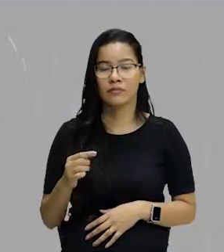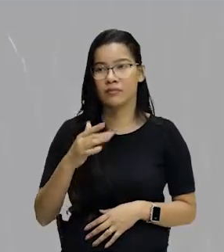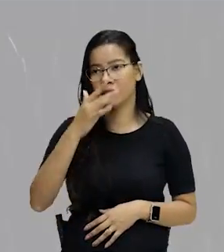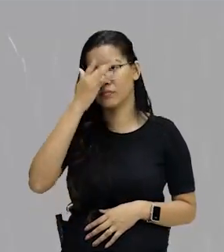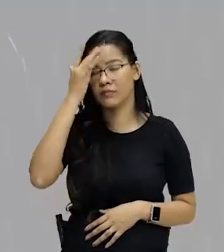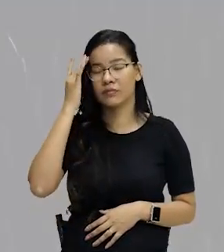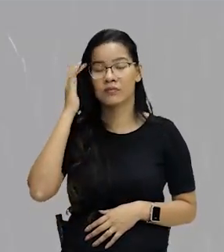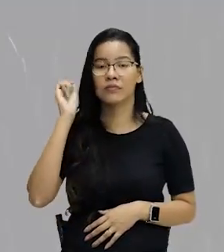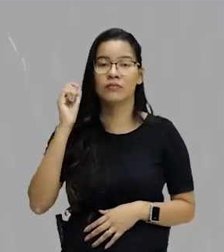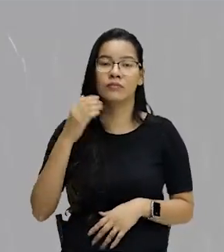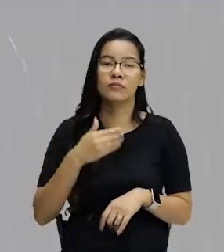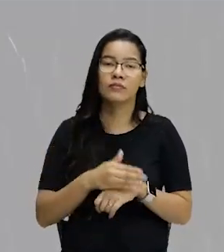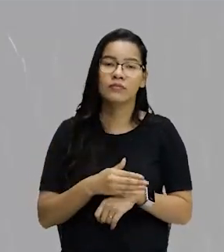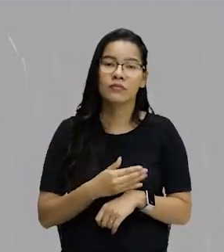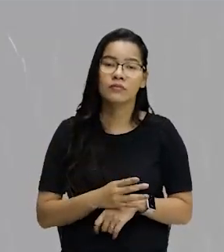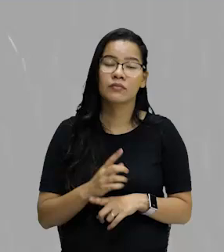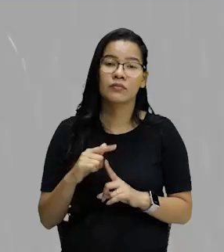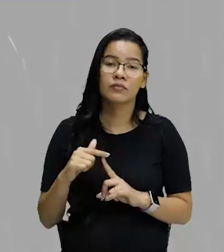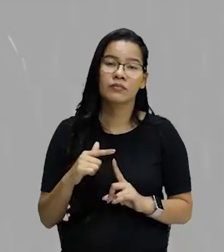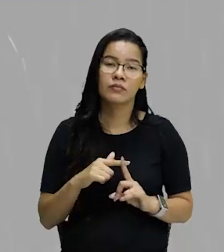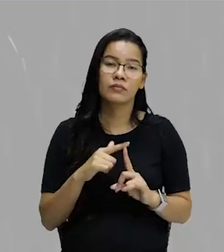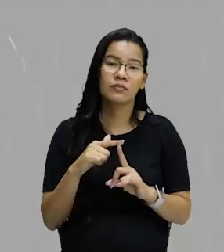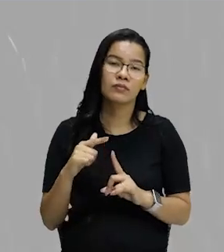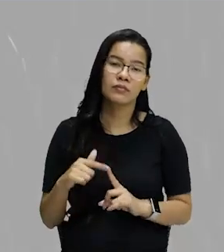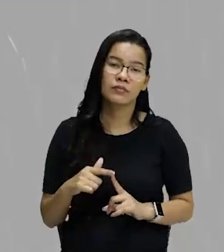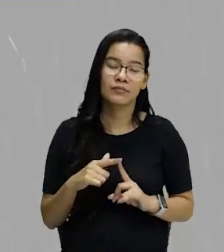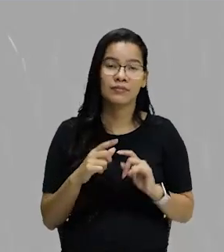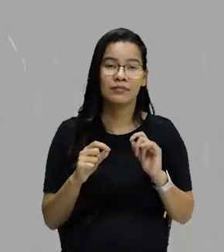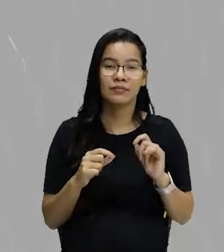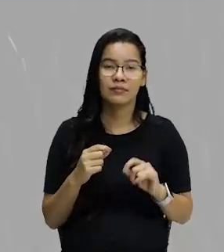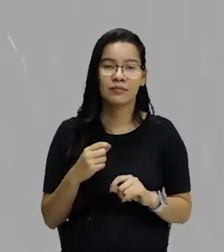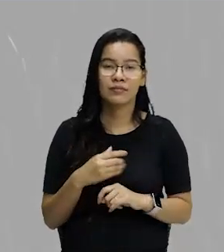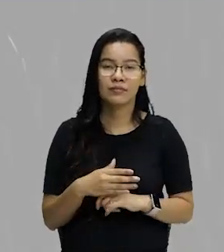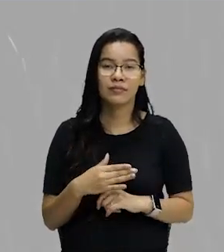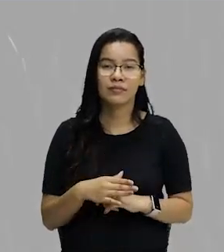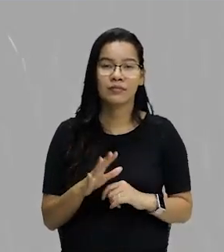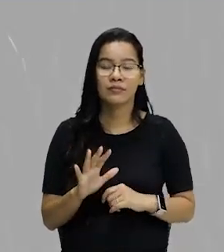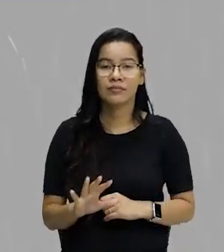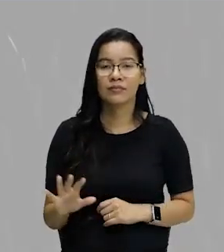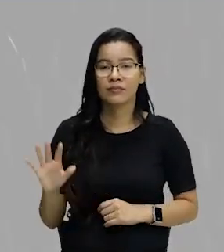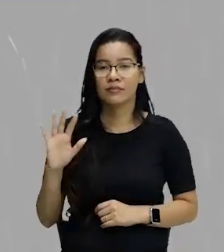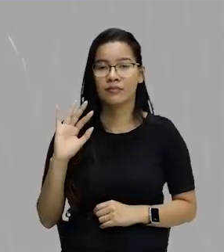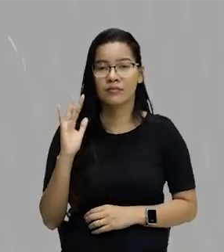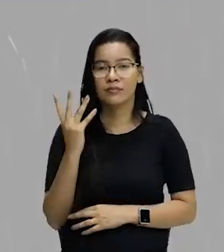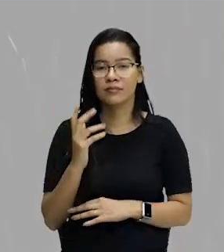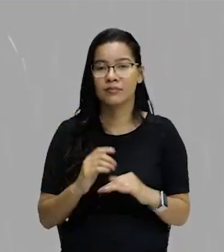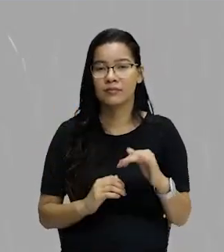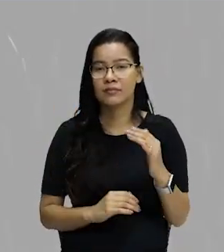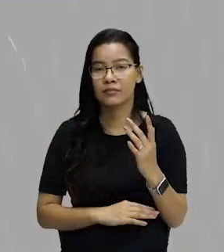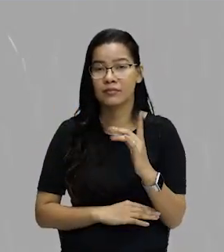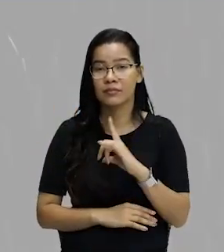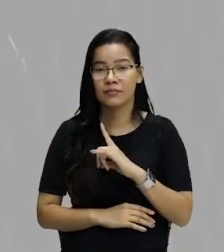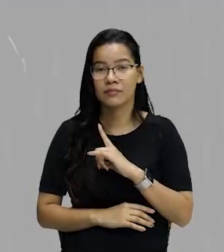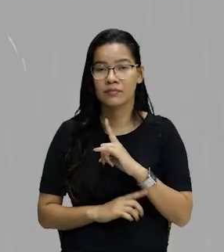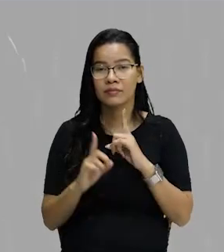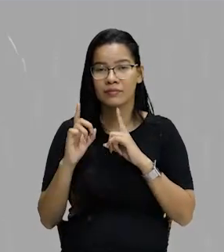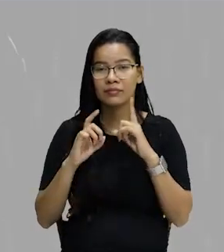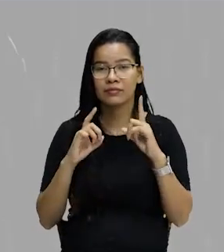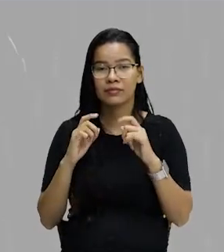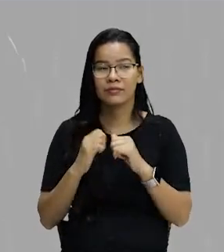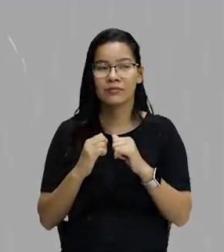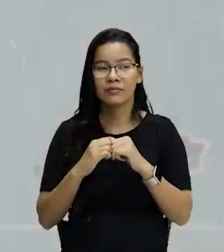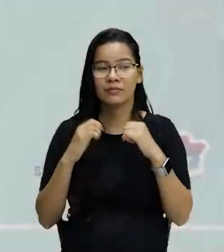participam desse tipo de modalidades que são praticadas em ambiente natural, ele tem uma preocupação com a